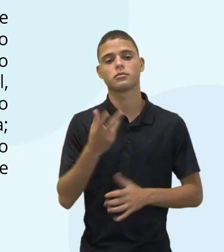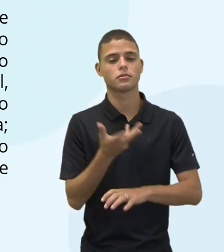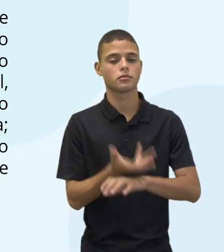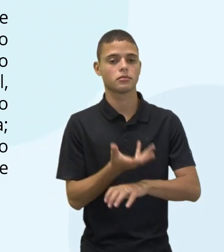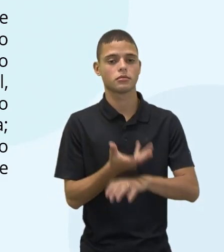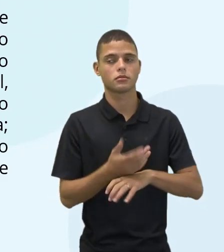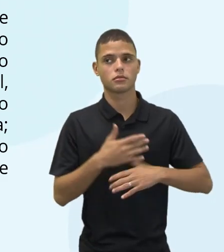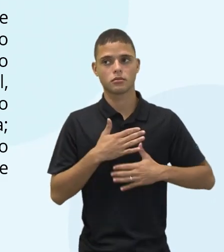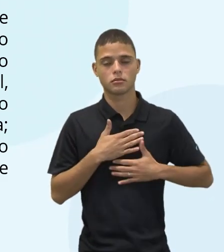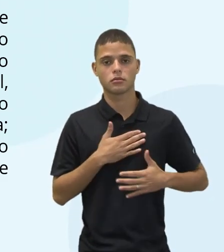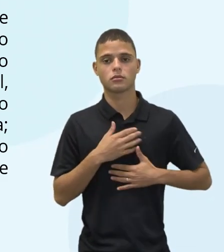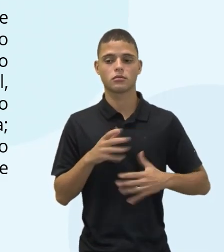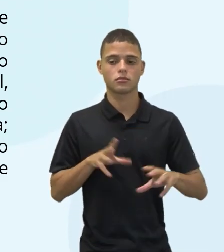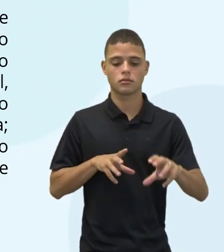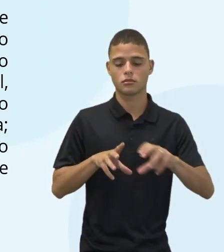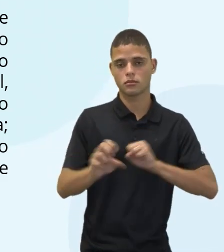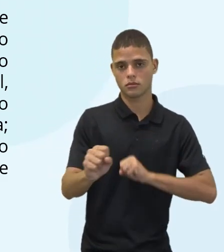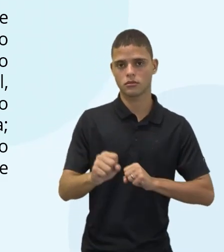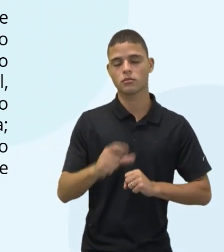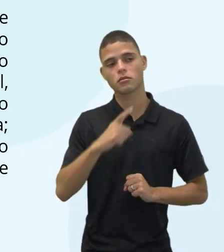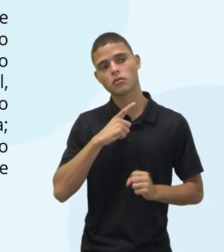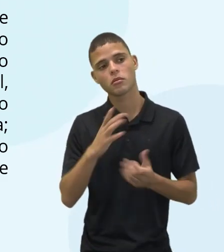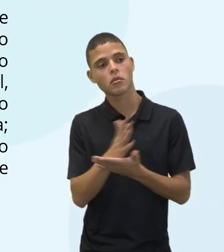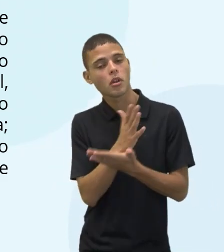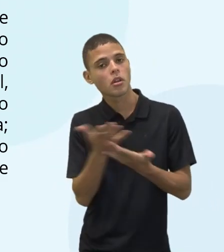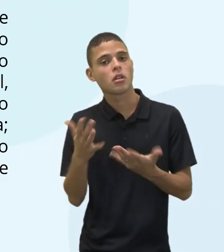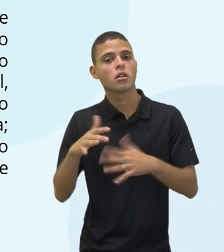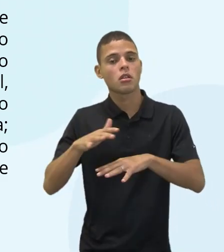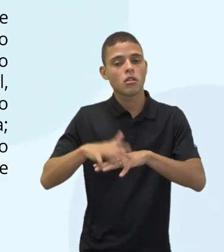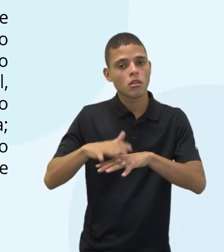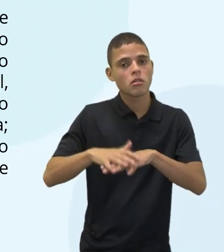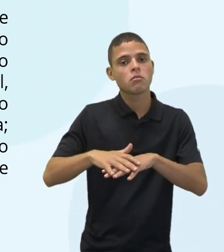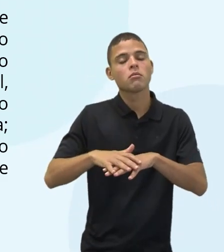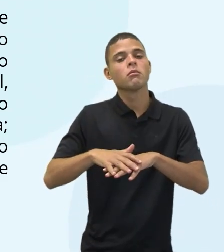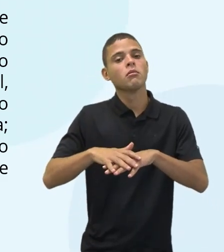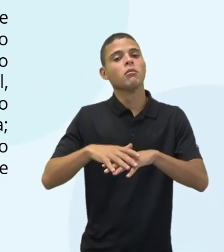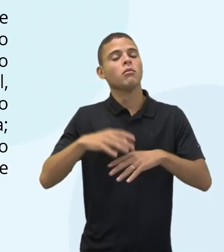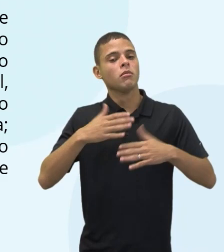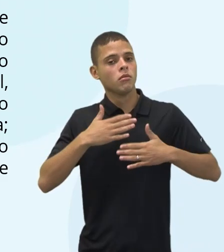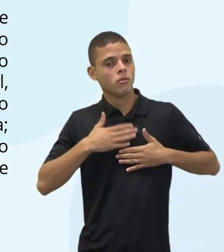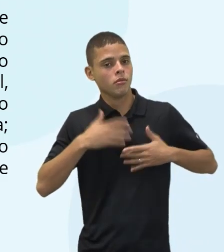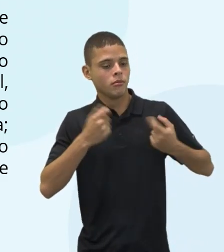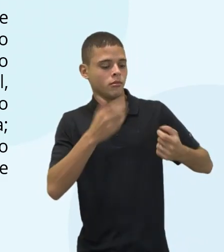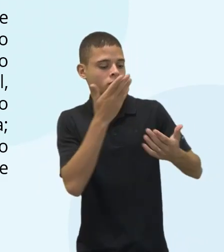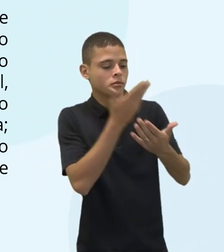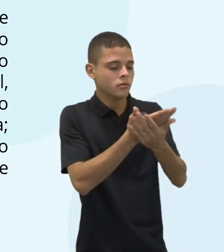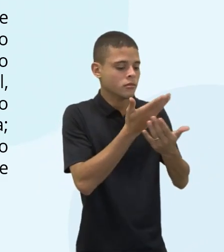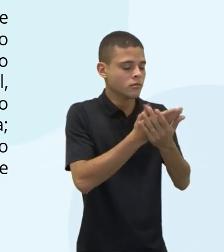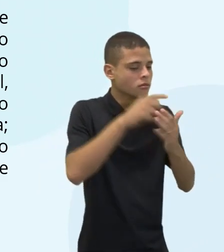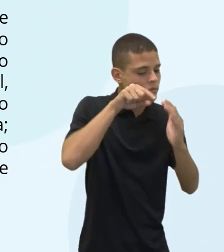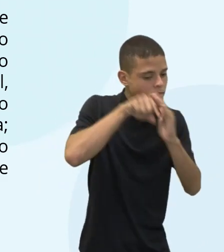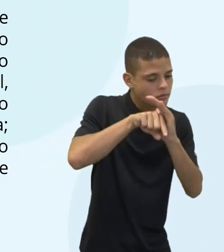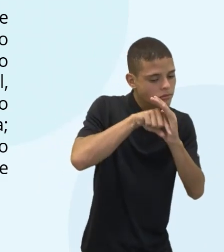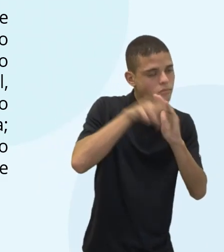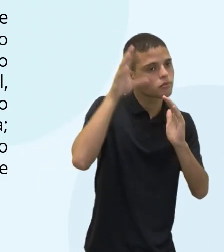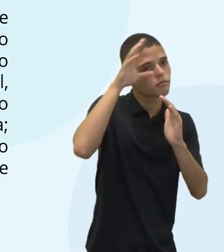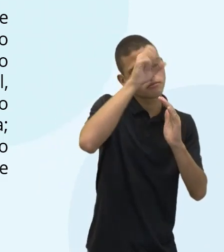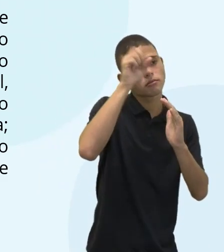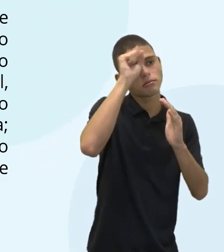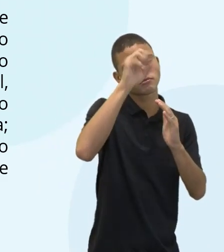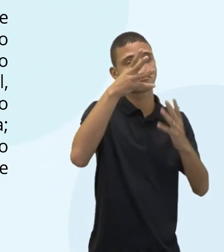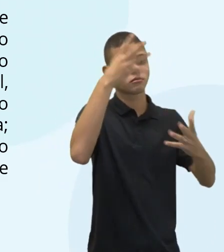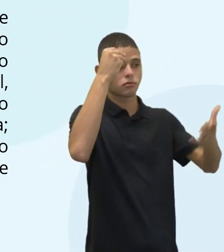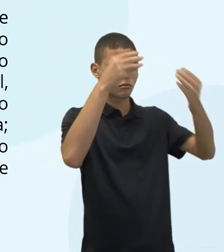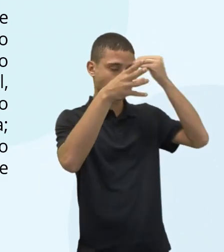me especializei mais. Tem questões de matemática que eu preciso, inclusive, estudar mais porque atrapalha a minha vida. Então, pensar assim, quem eu